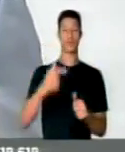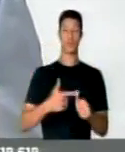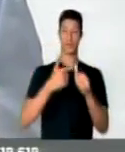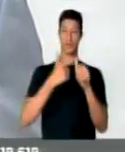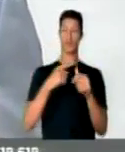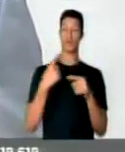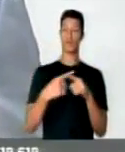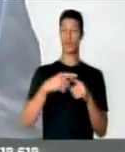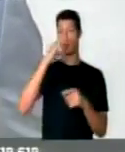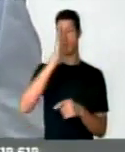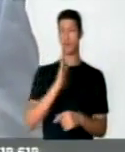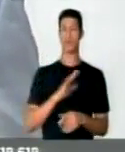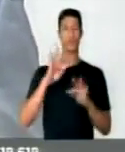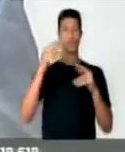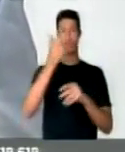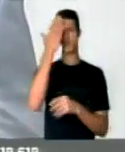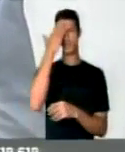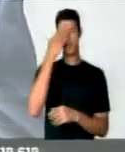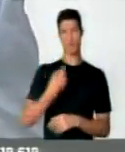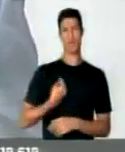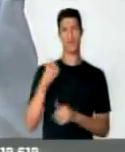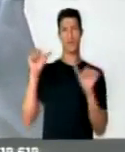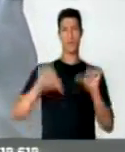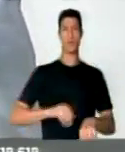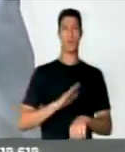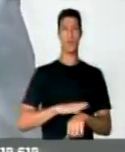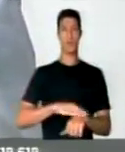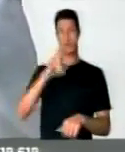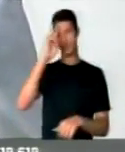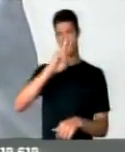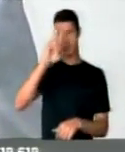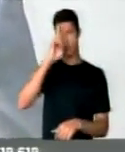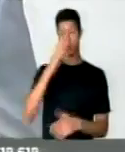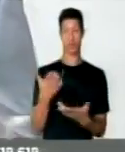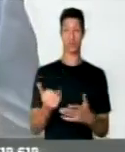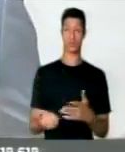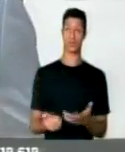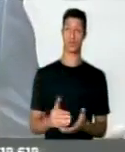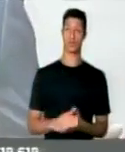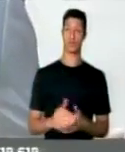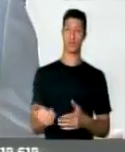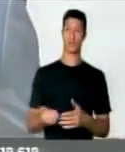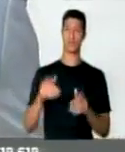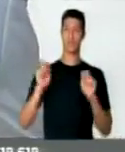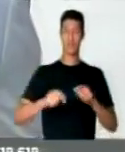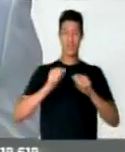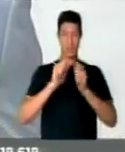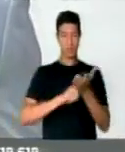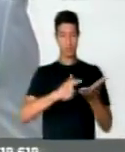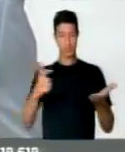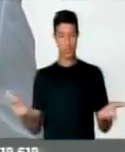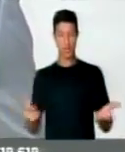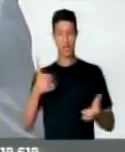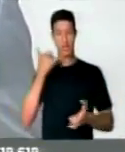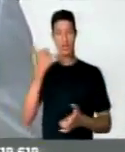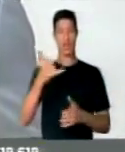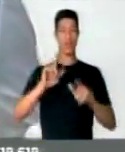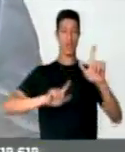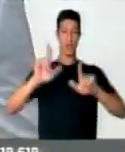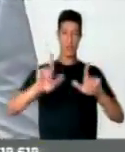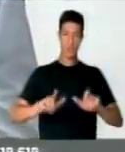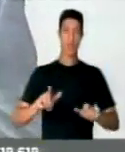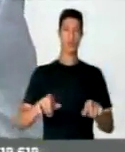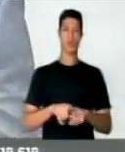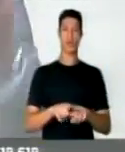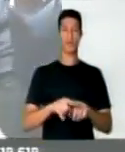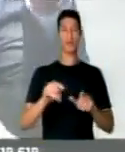Primeiro, porque o Brasil, todos sabem que vive o pior momento da sua história, né? Basta abrir os jornais, basta ligar a televisão,